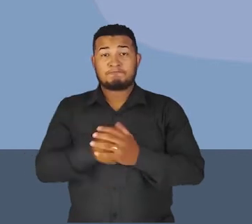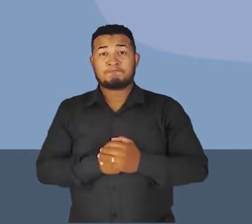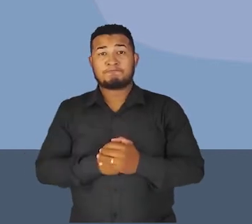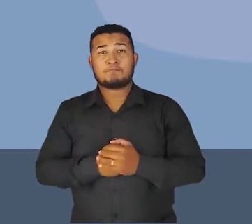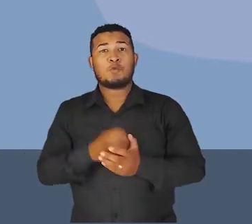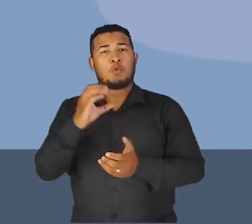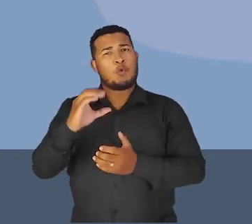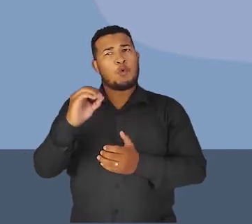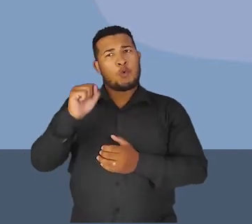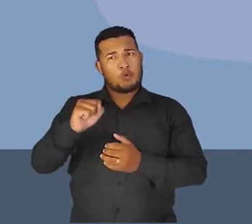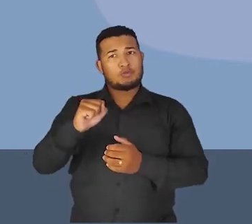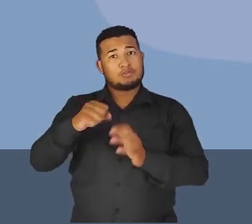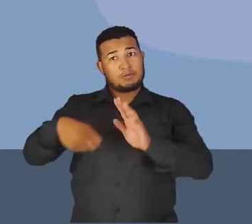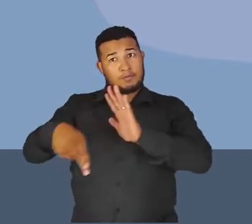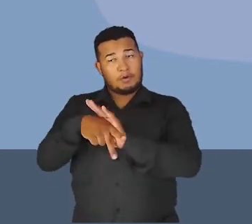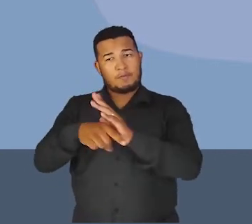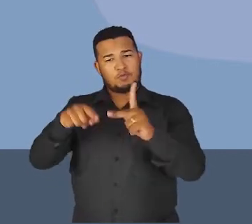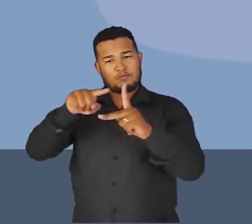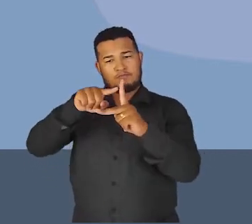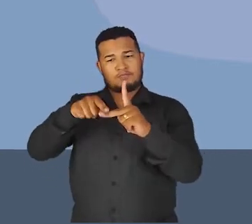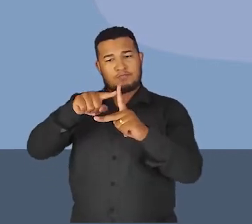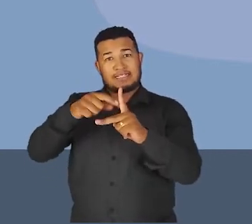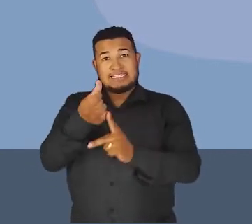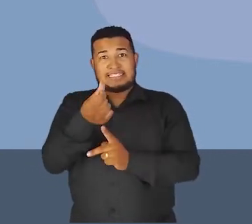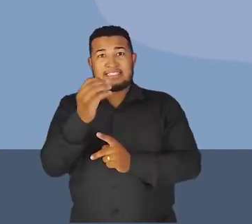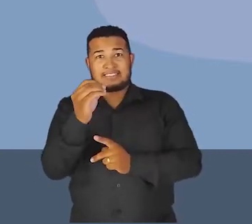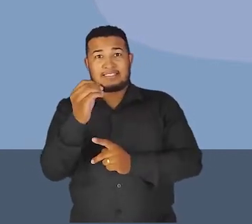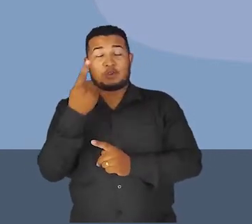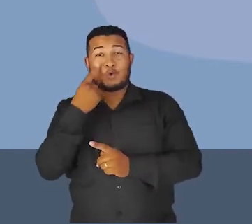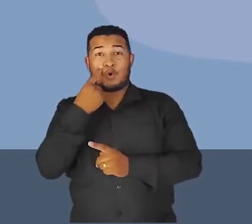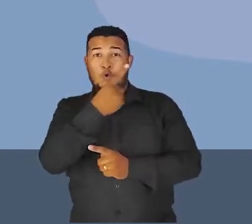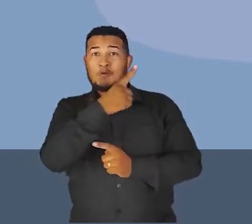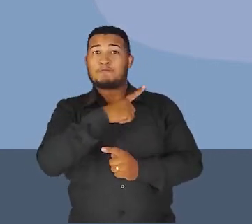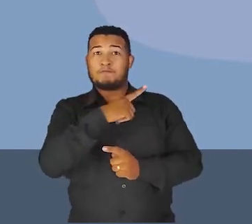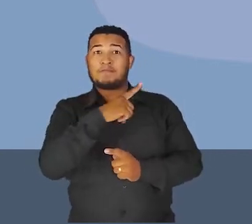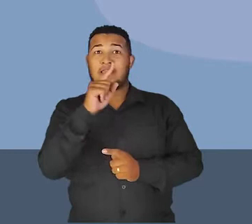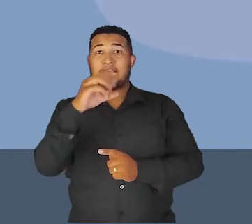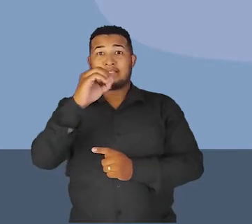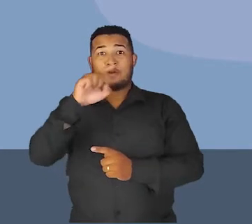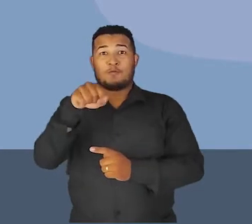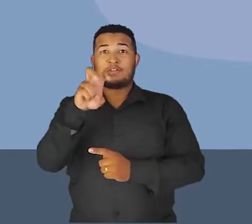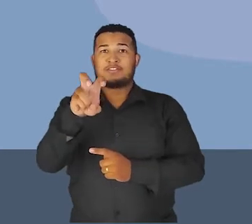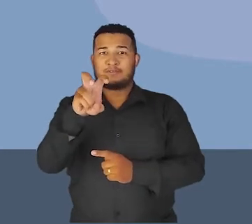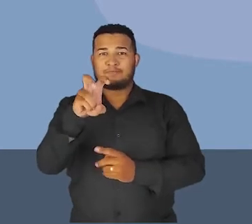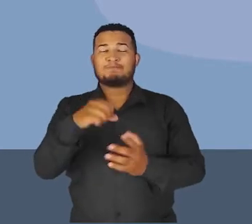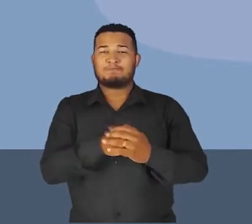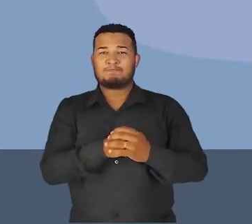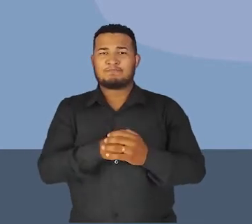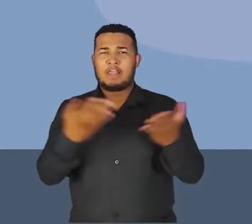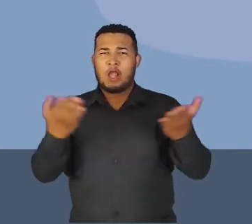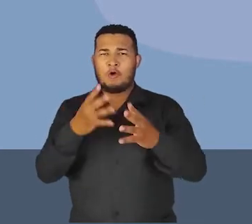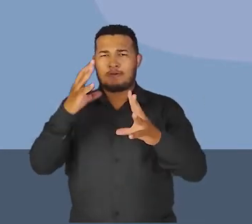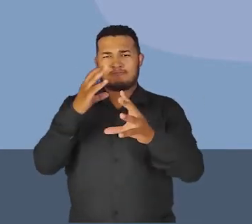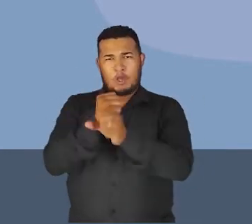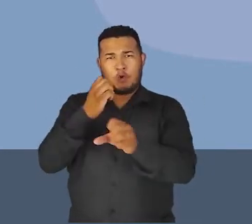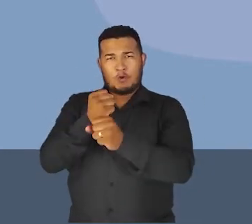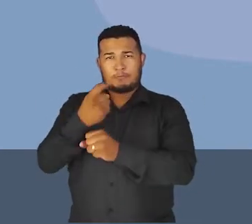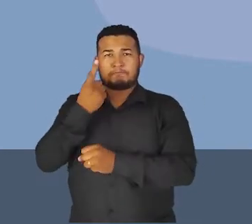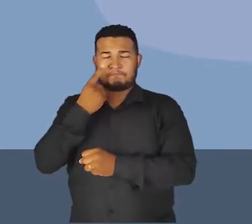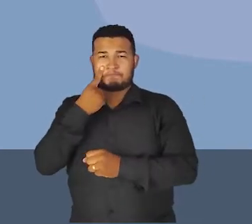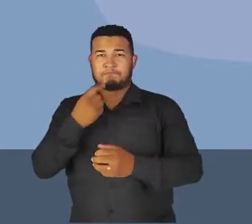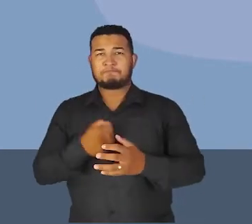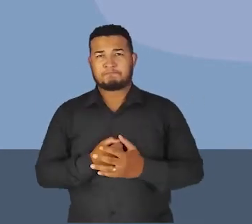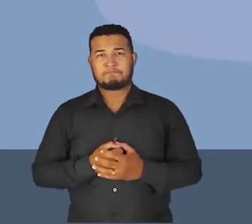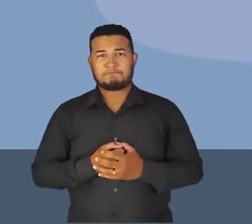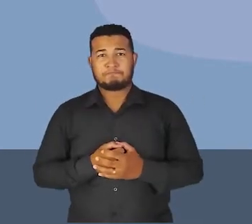O cosseno do ângulo de 60 está ali em cima para você, ó, vale 0,5. Então, vamos calcular o trabalho nesse caso? Vamos